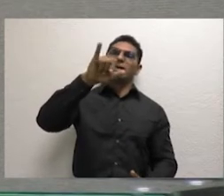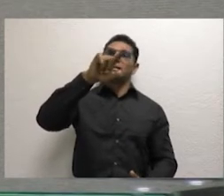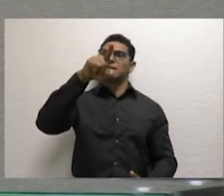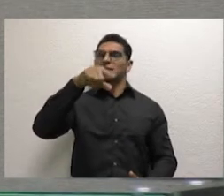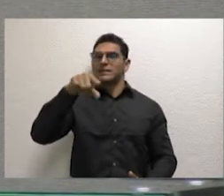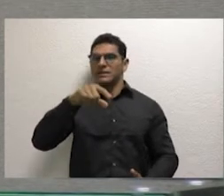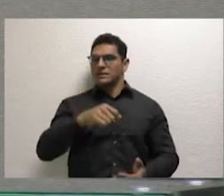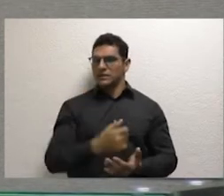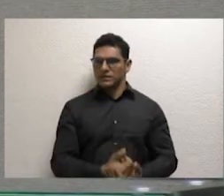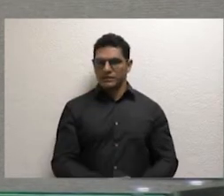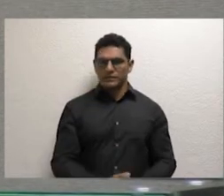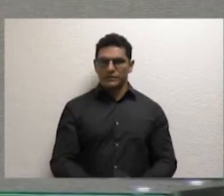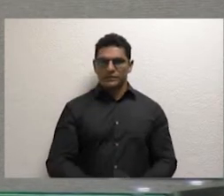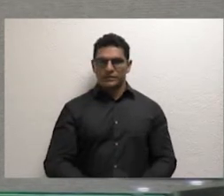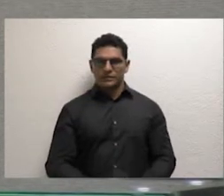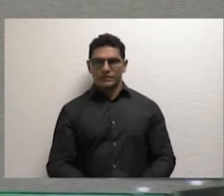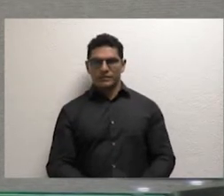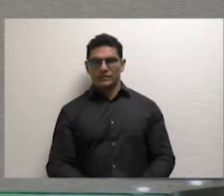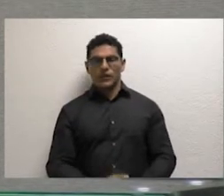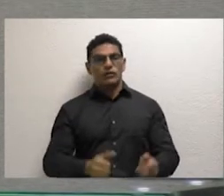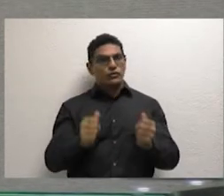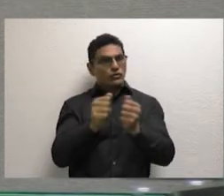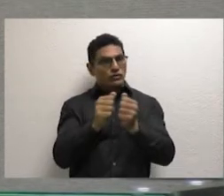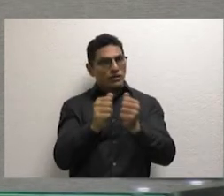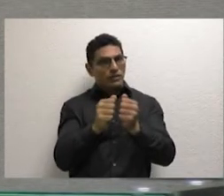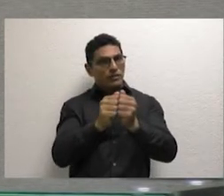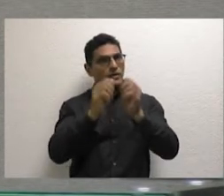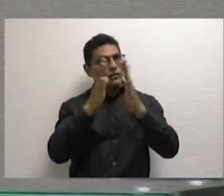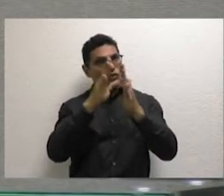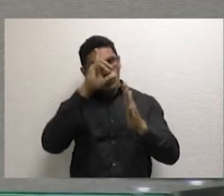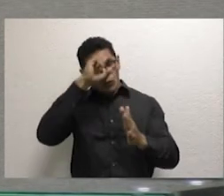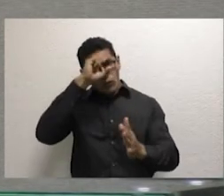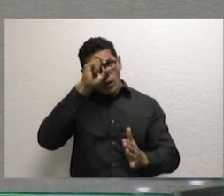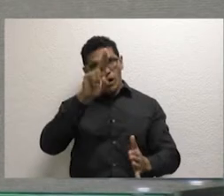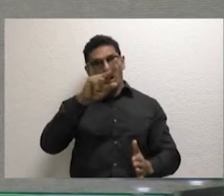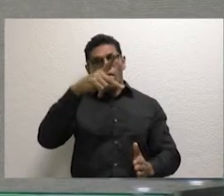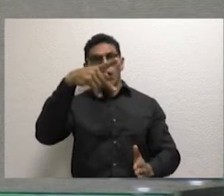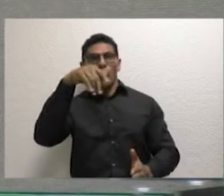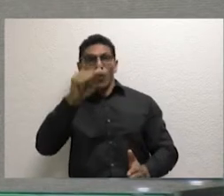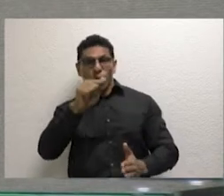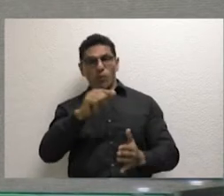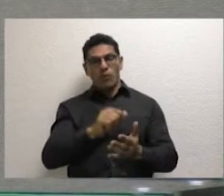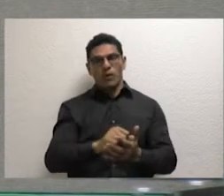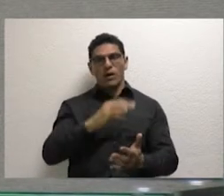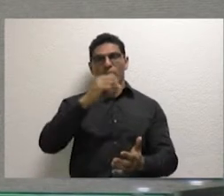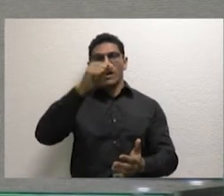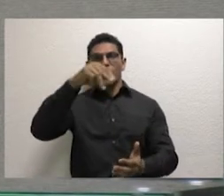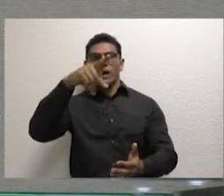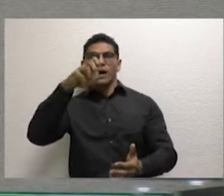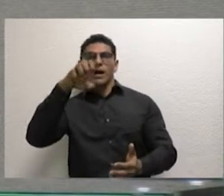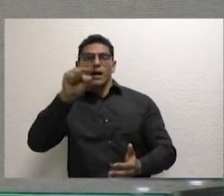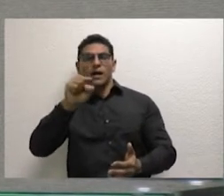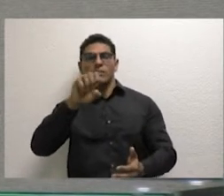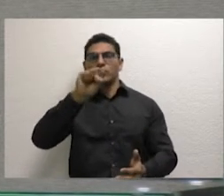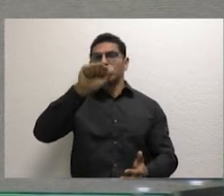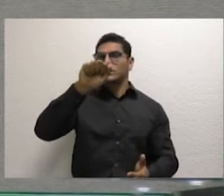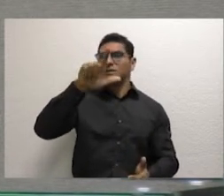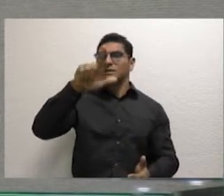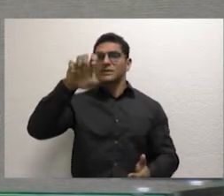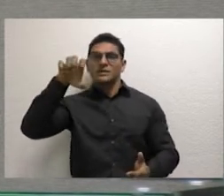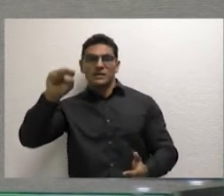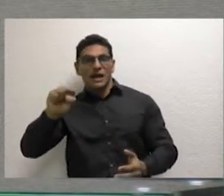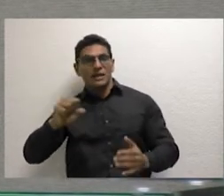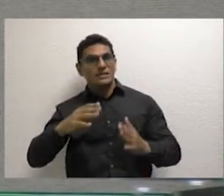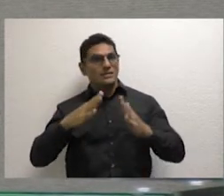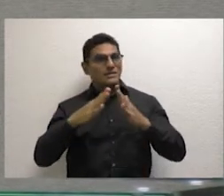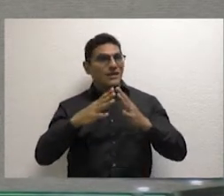representa para nós com a UPA Campos Salles o maior complexo de saúde do norte do país, onde o